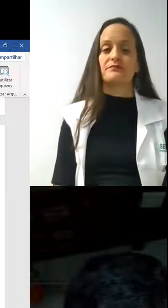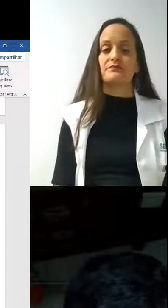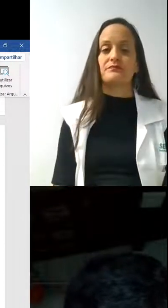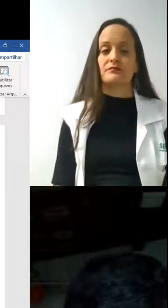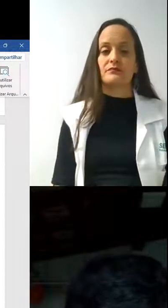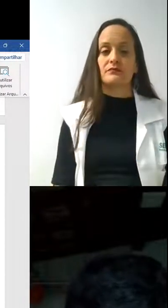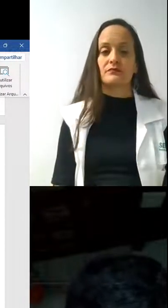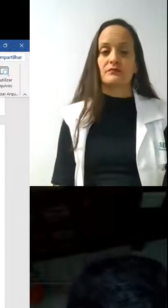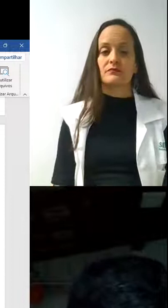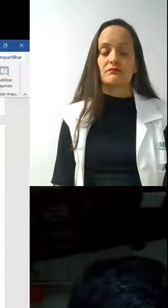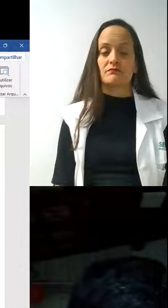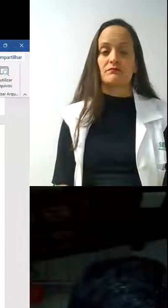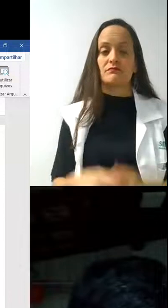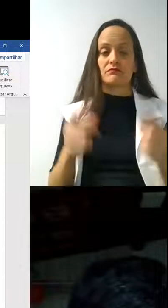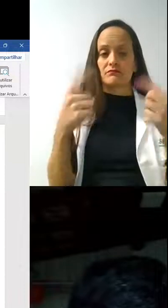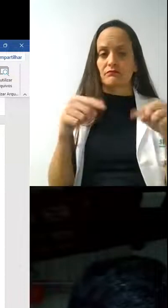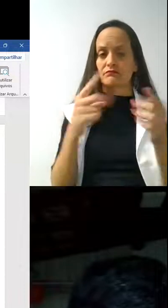jeito.